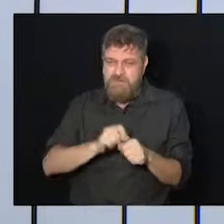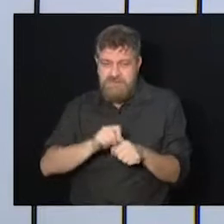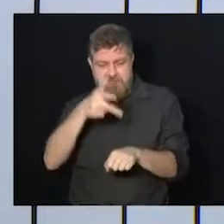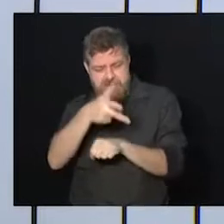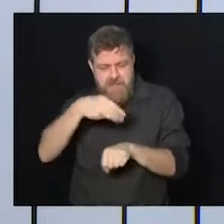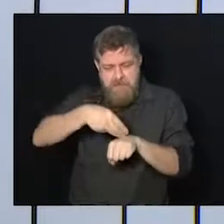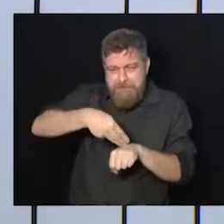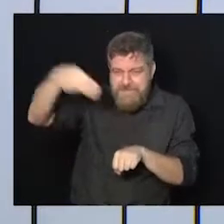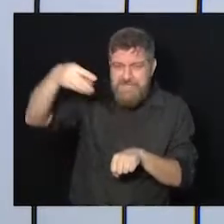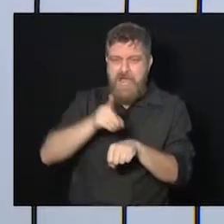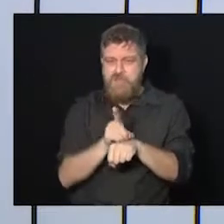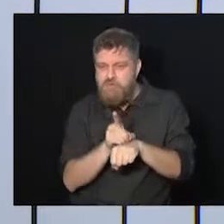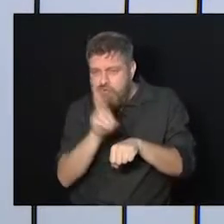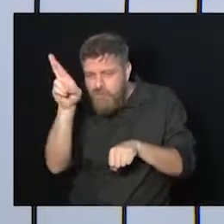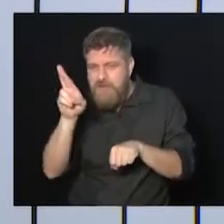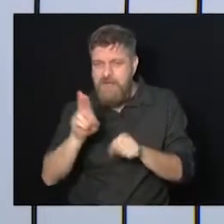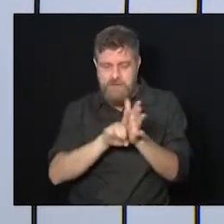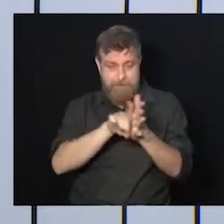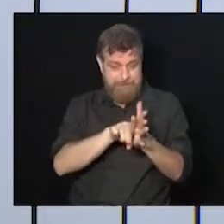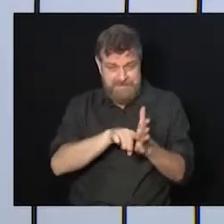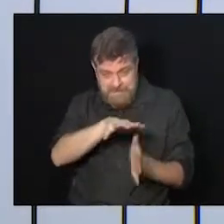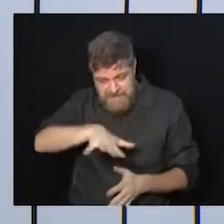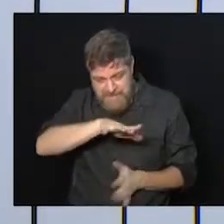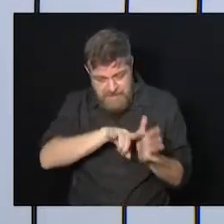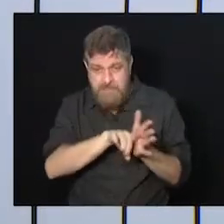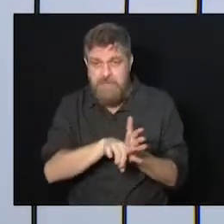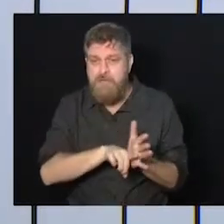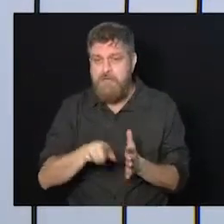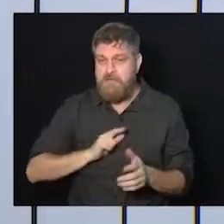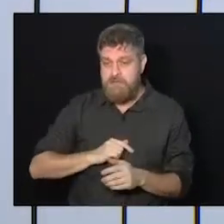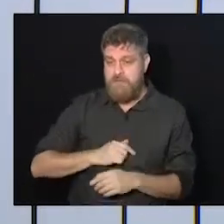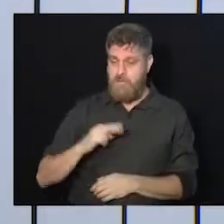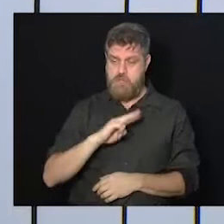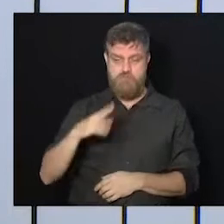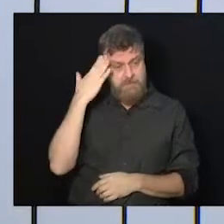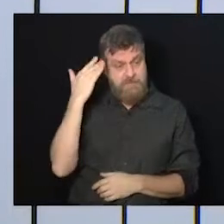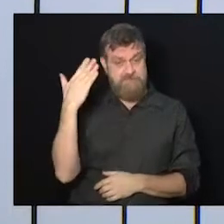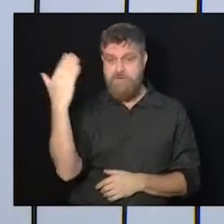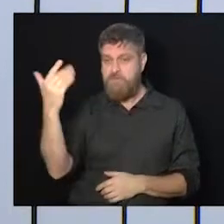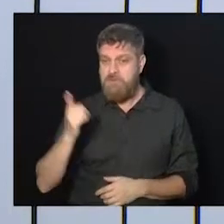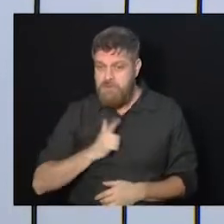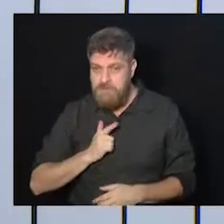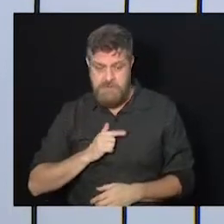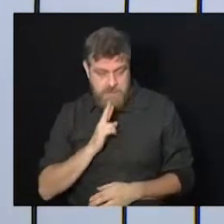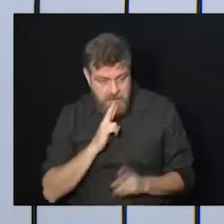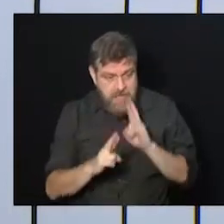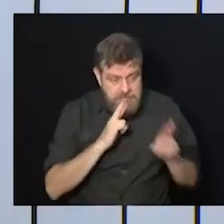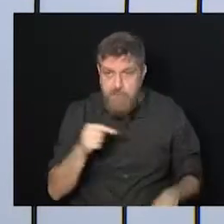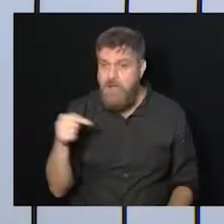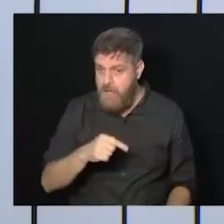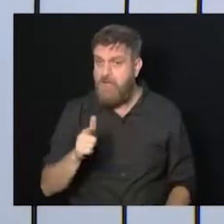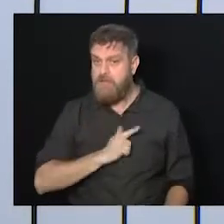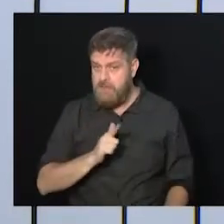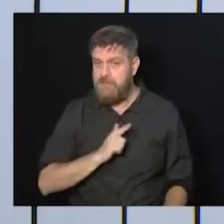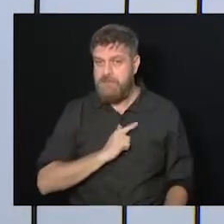mestrado, doutorado, trabalham em pesquisa. Então, de renome internacional, eles têm muitas das respostas, né?